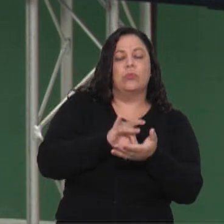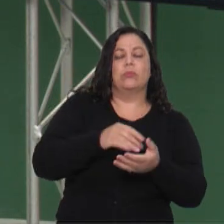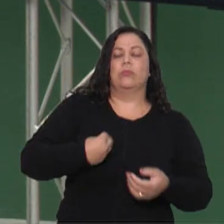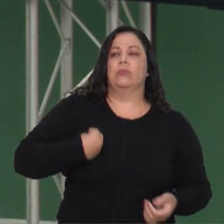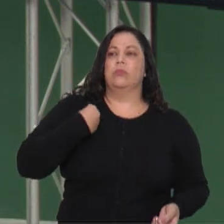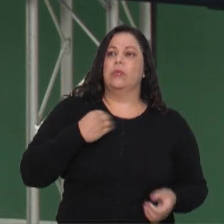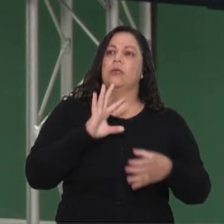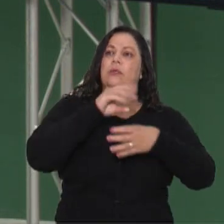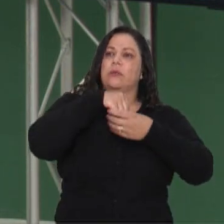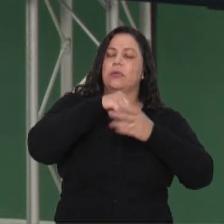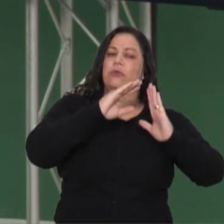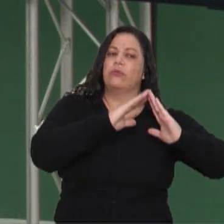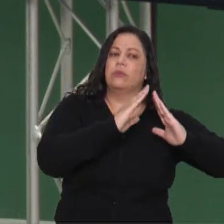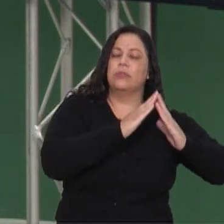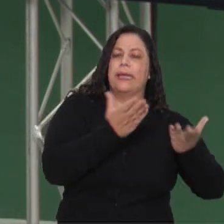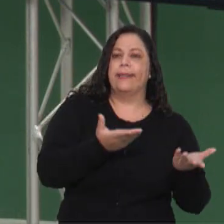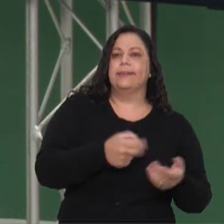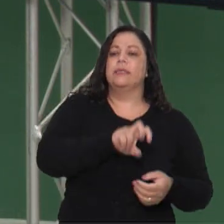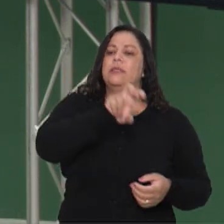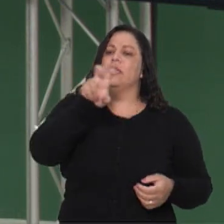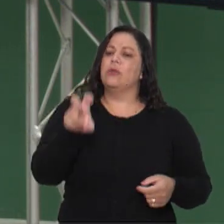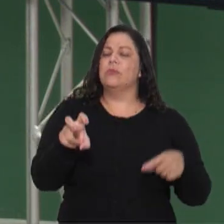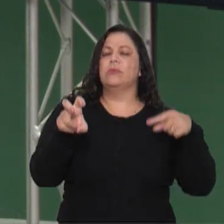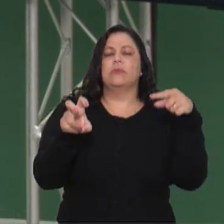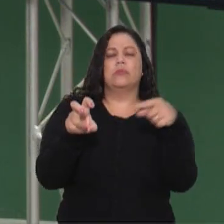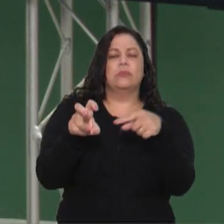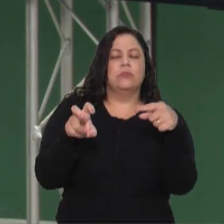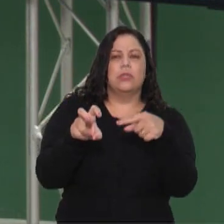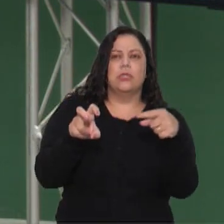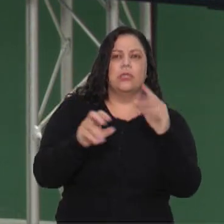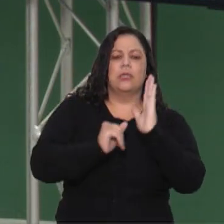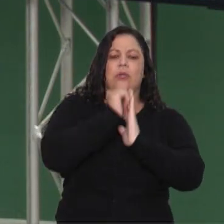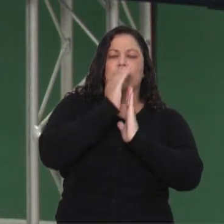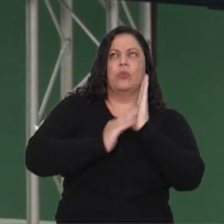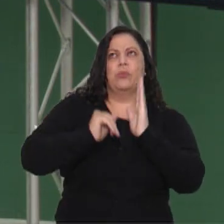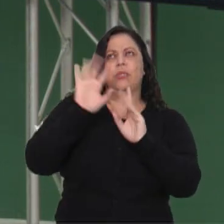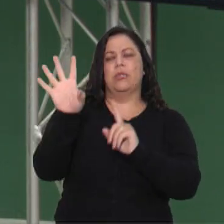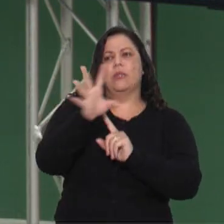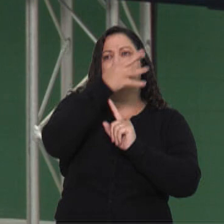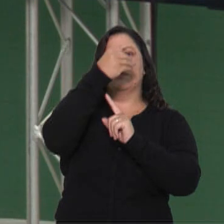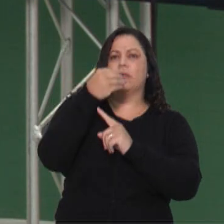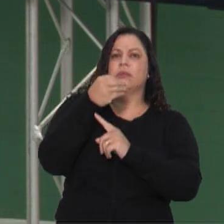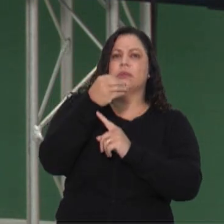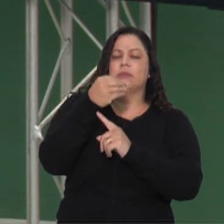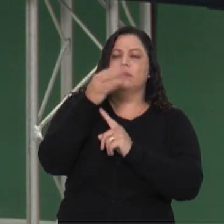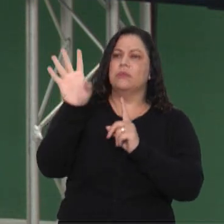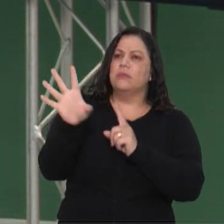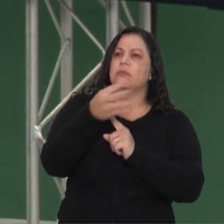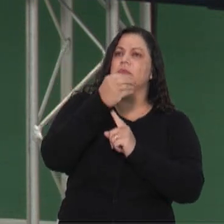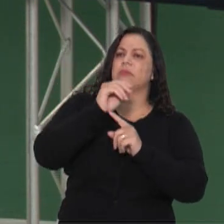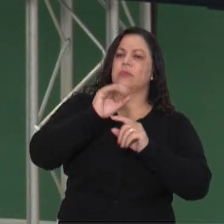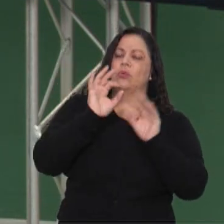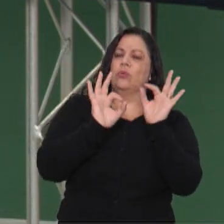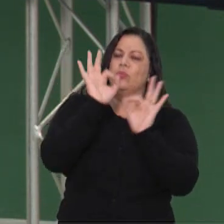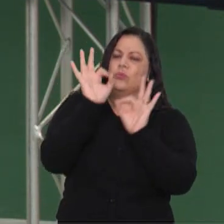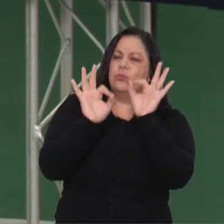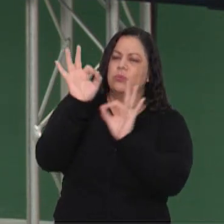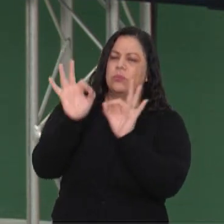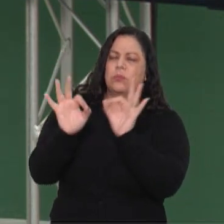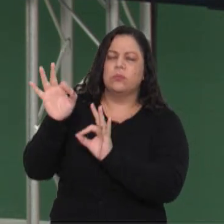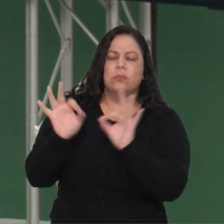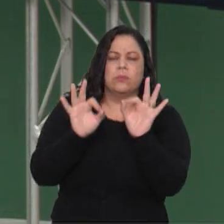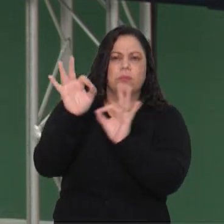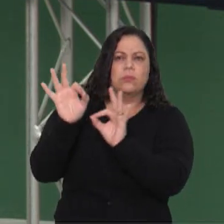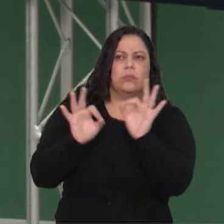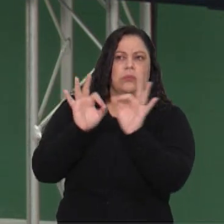casa. E nós temos o quê? Uma cadeira que foi pintada por um artista, que foi esculpida por um artista, ou